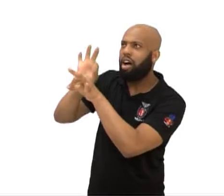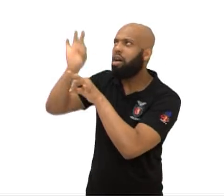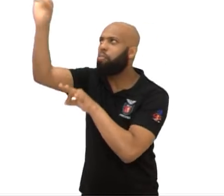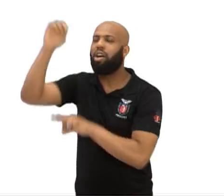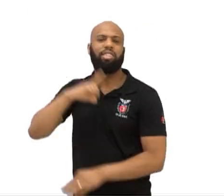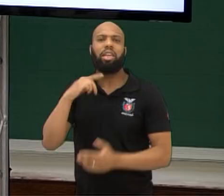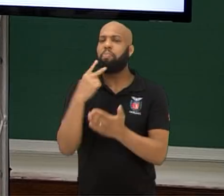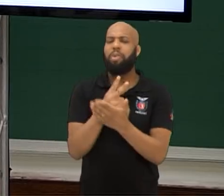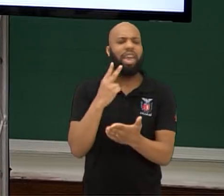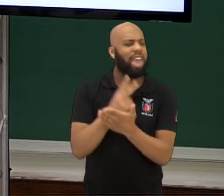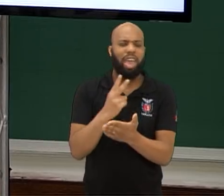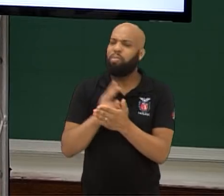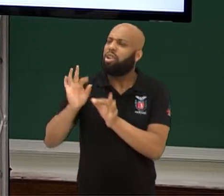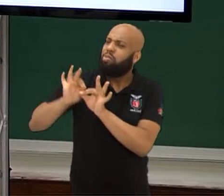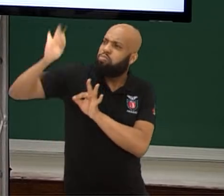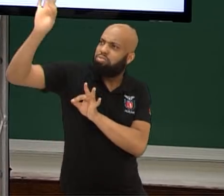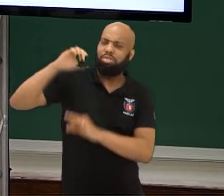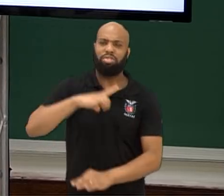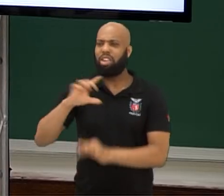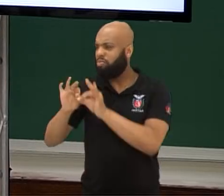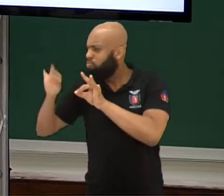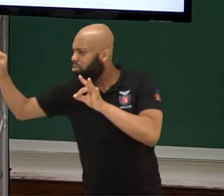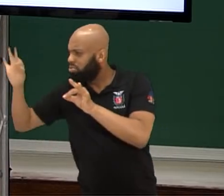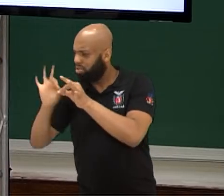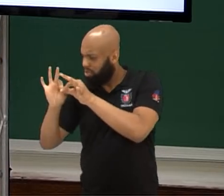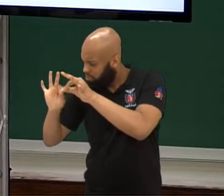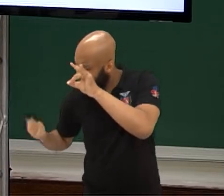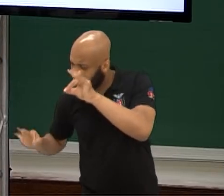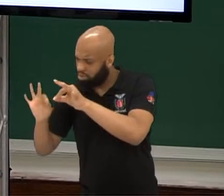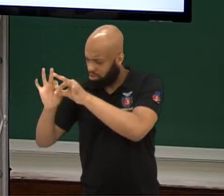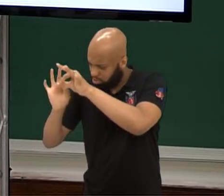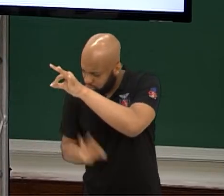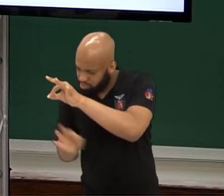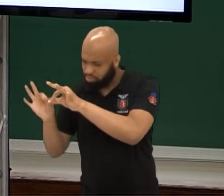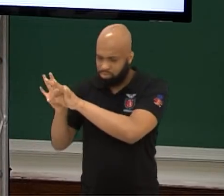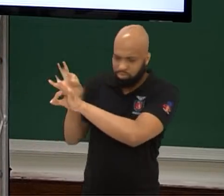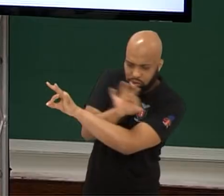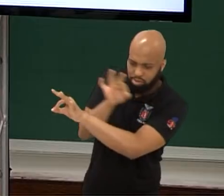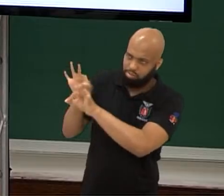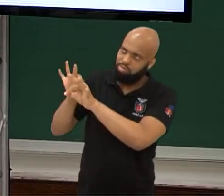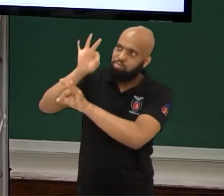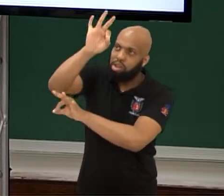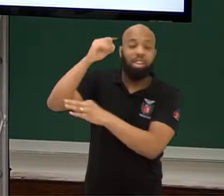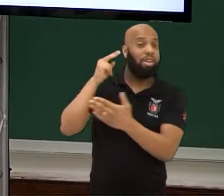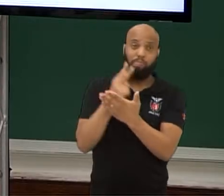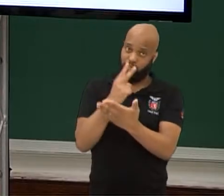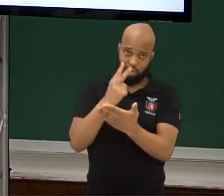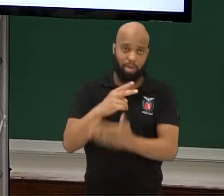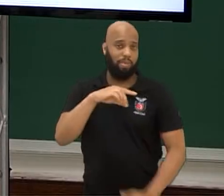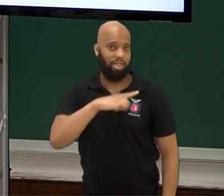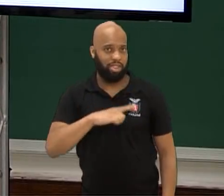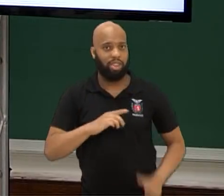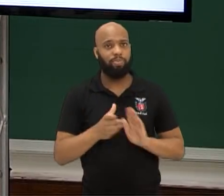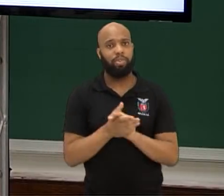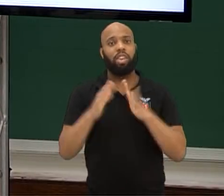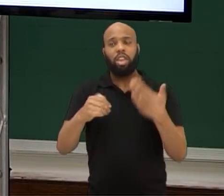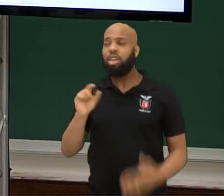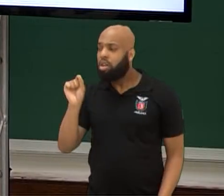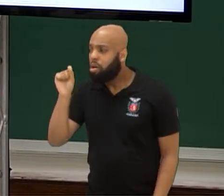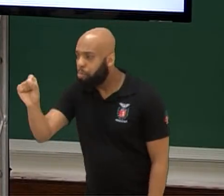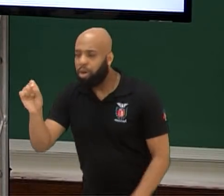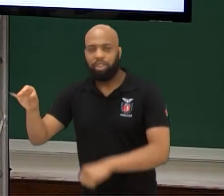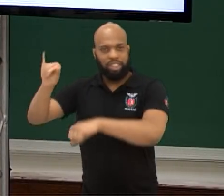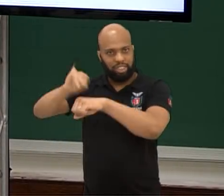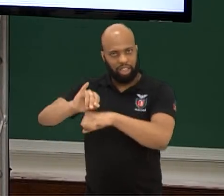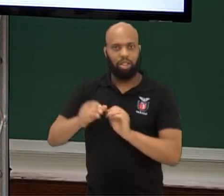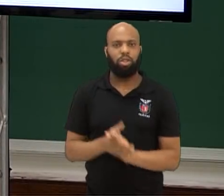a mesma distância do seu centro até a borda. Então, é o ponto central, né?